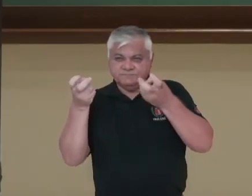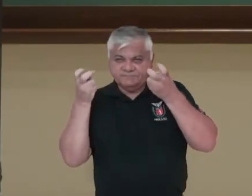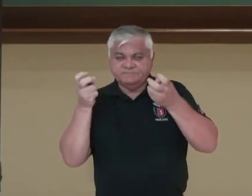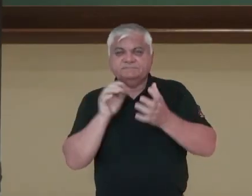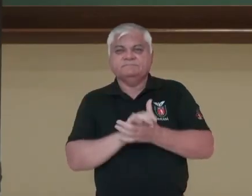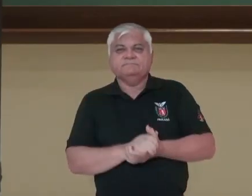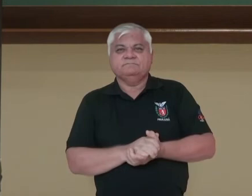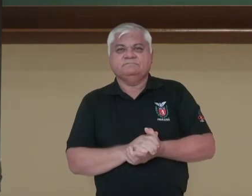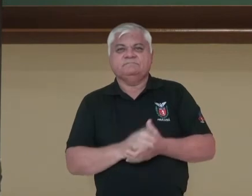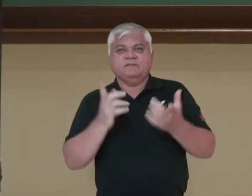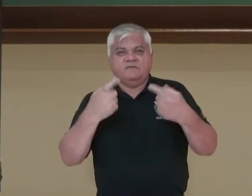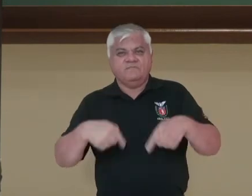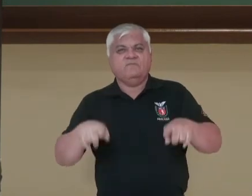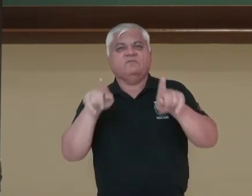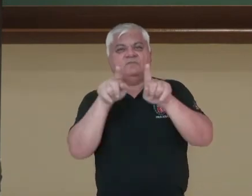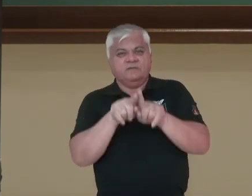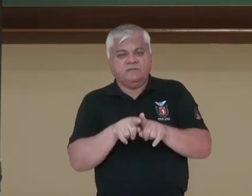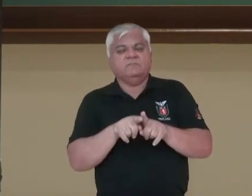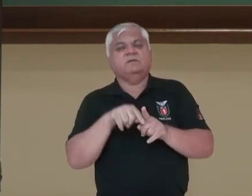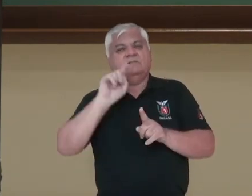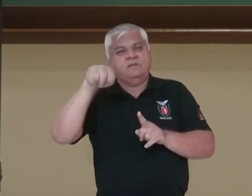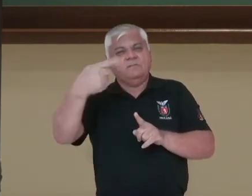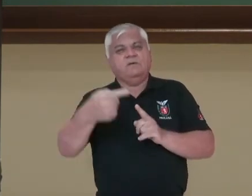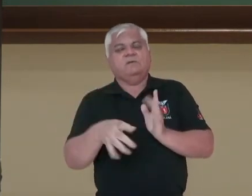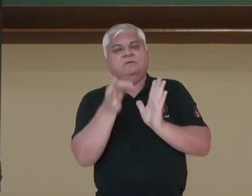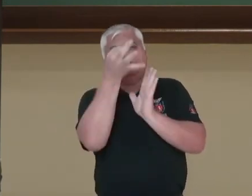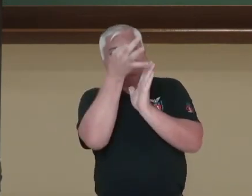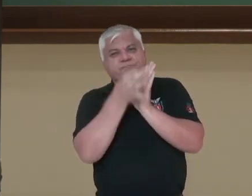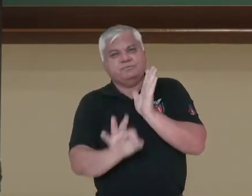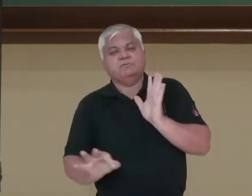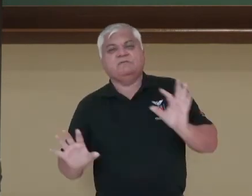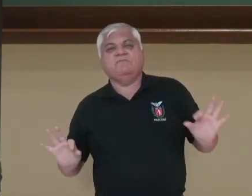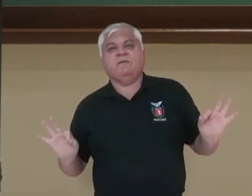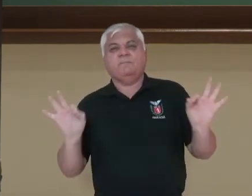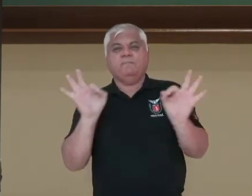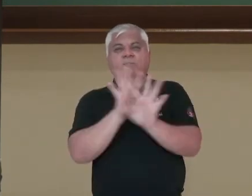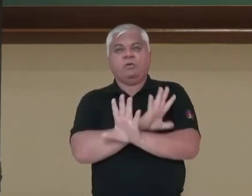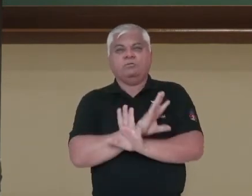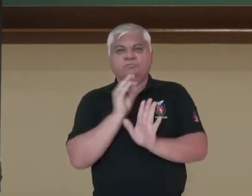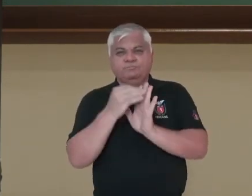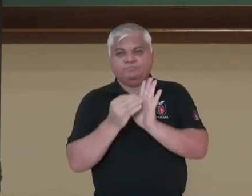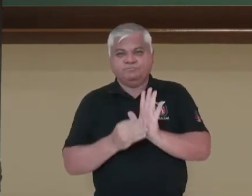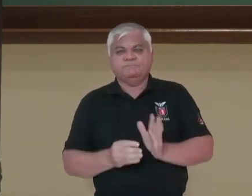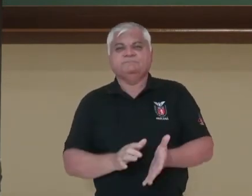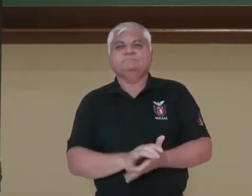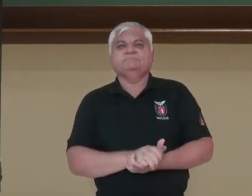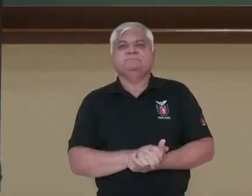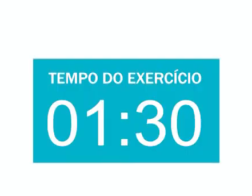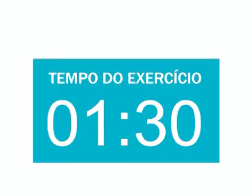mapas. Voltamos em seguida para fazer a correção assim que vocês tiverem anotado as respostas.